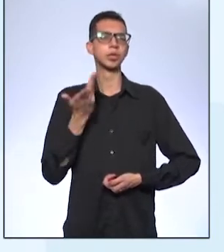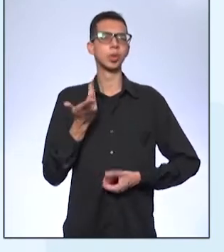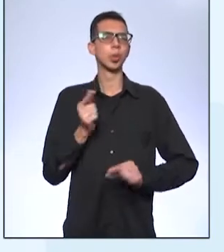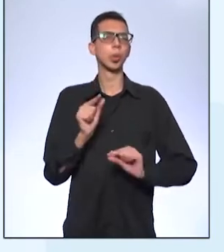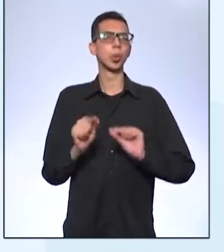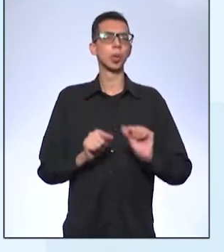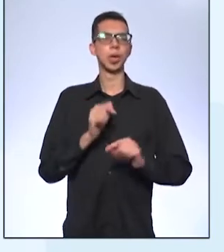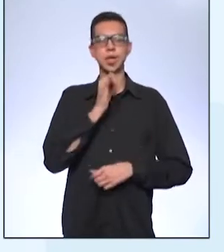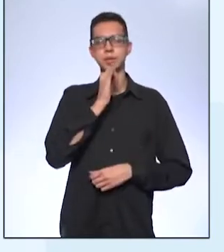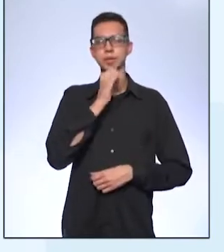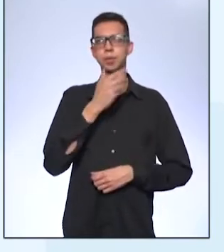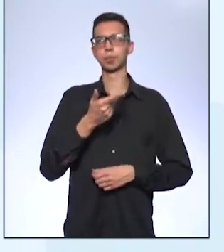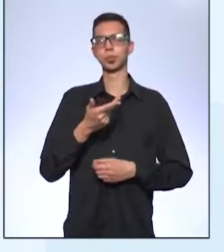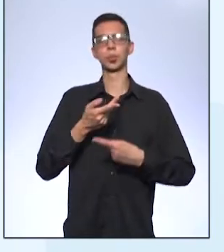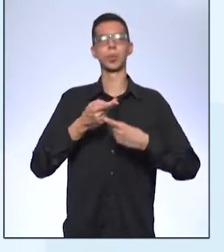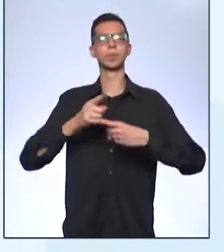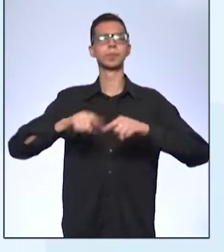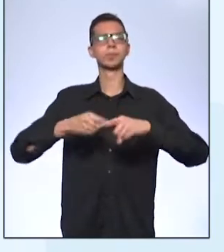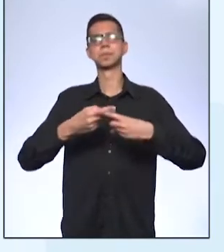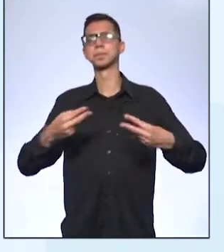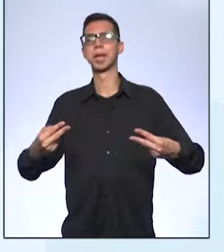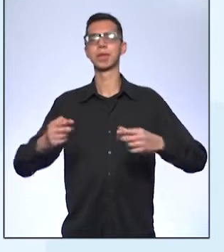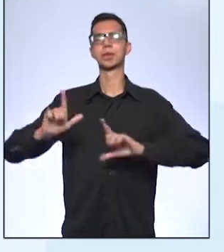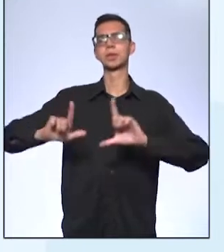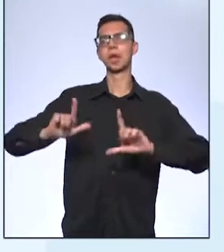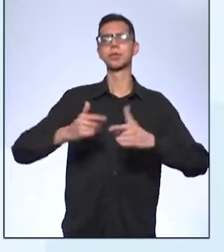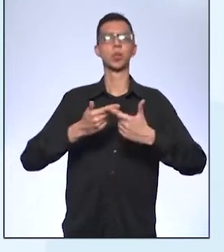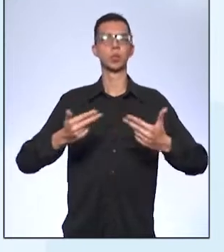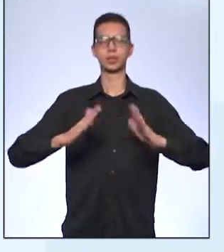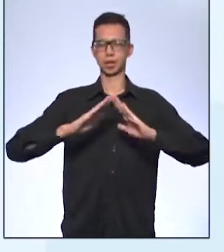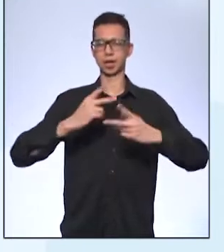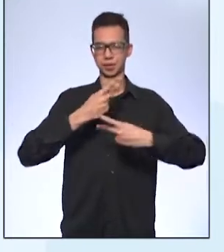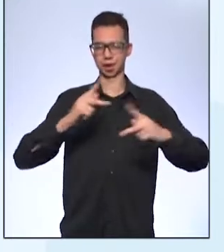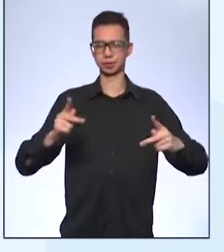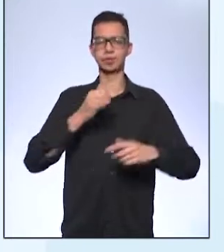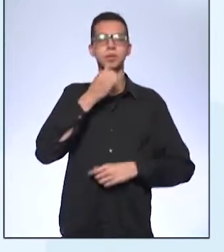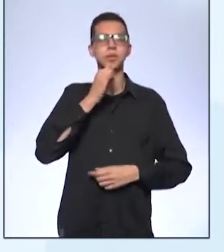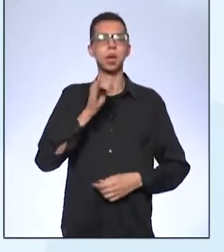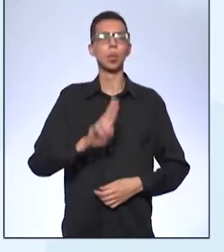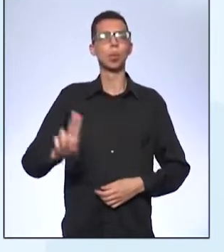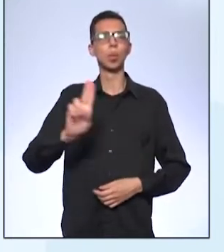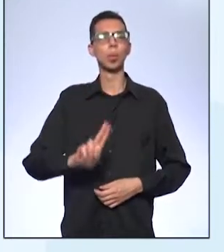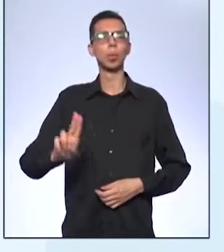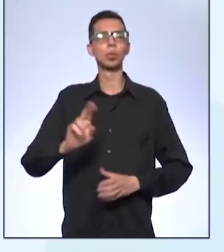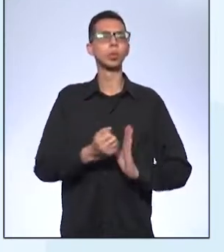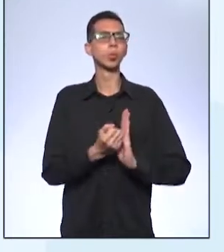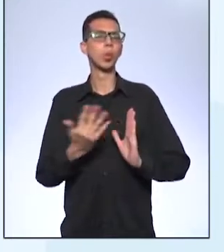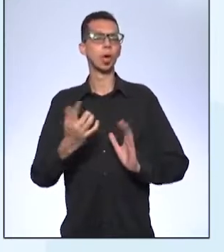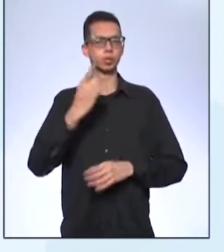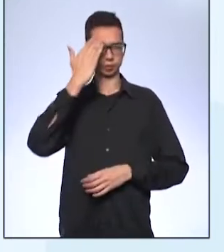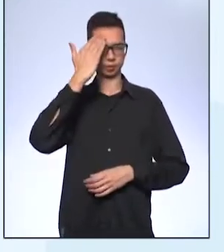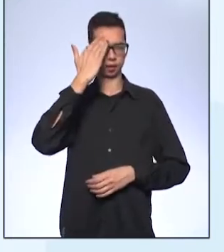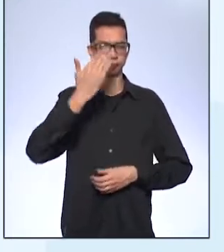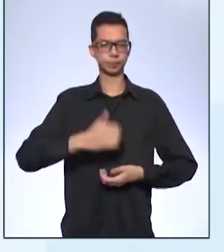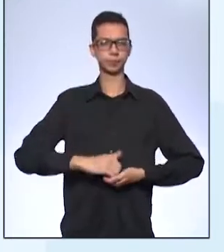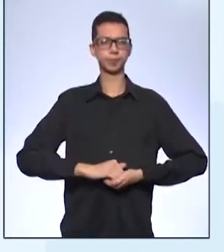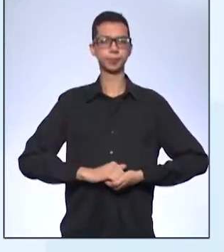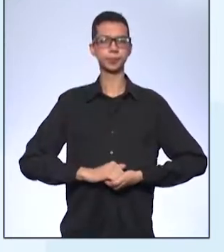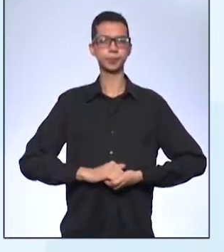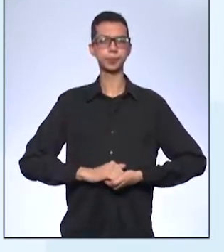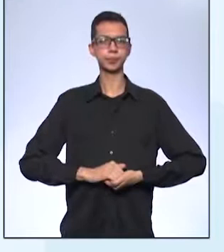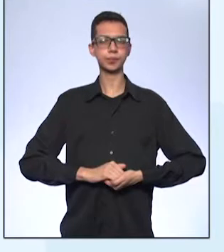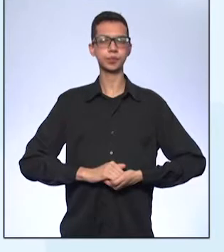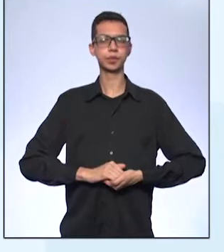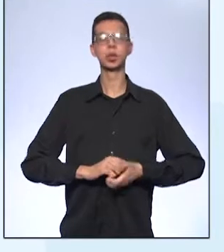aparelhos consomem? Do you know how many watts your appliance consume? Você sabe quanto de watts os seus